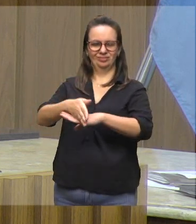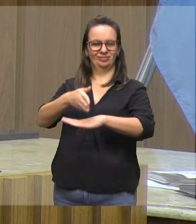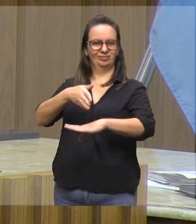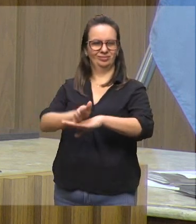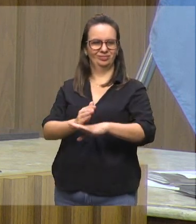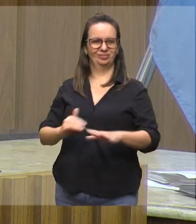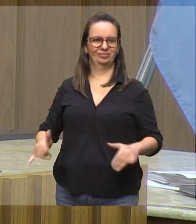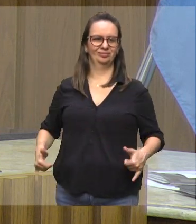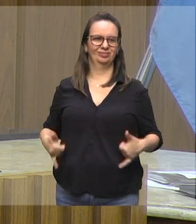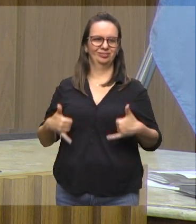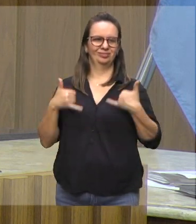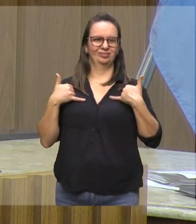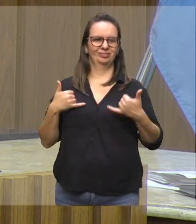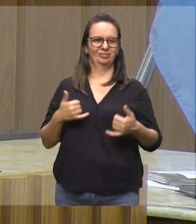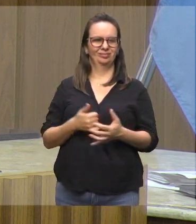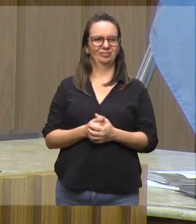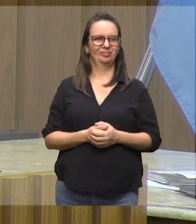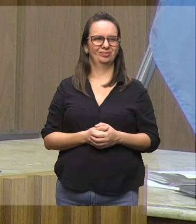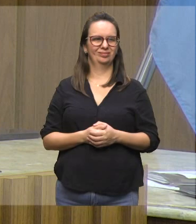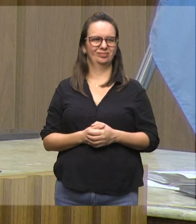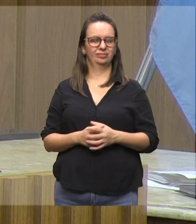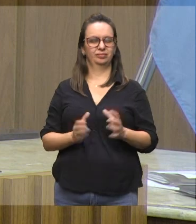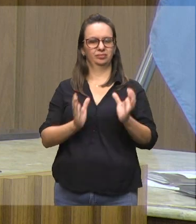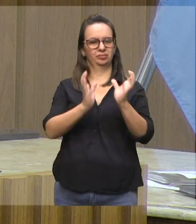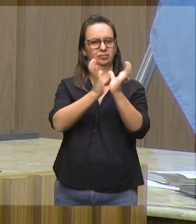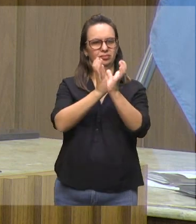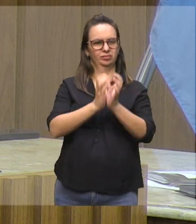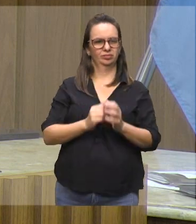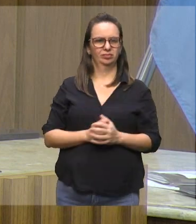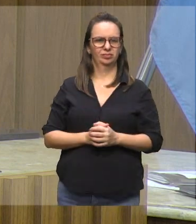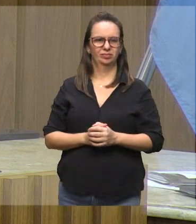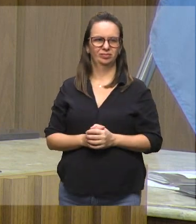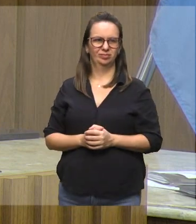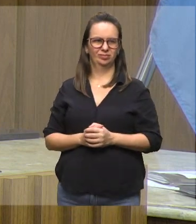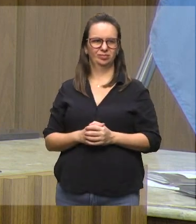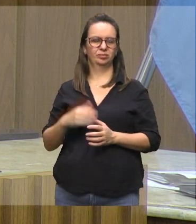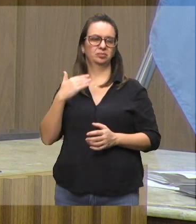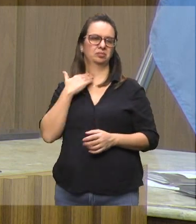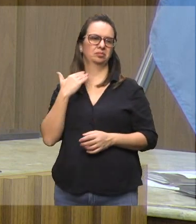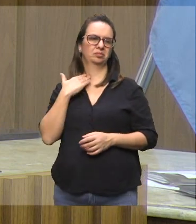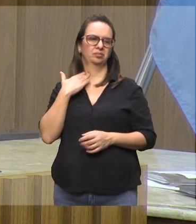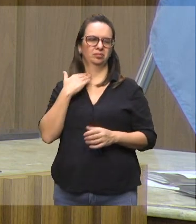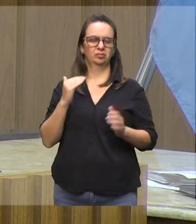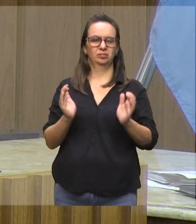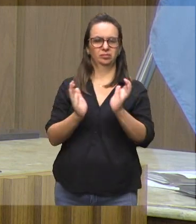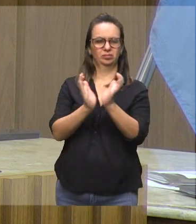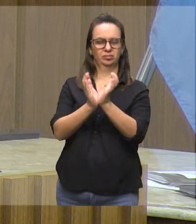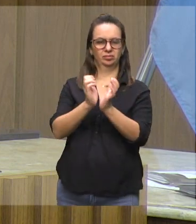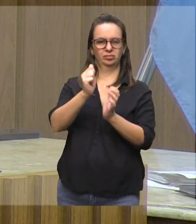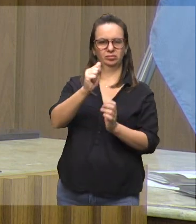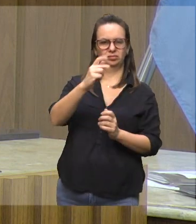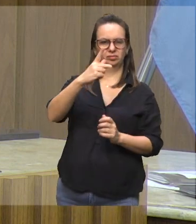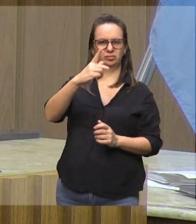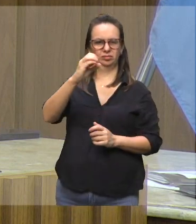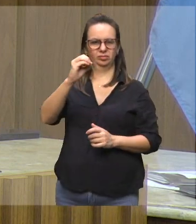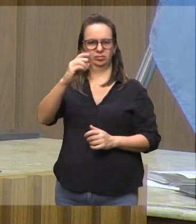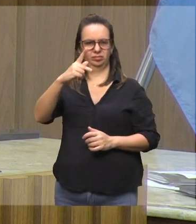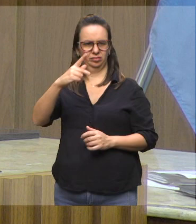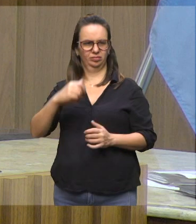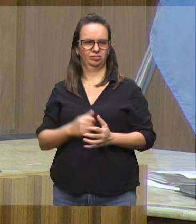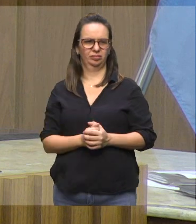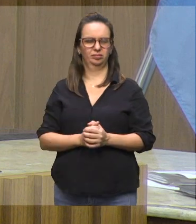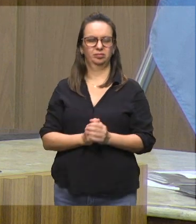primeira vez conseguiu se unir o Sindicato dos Bancários, o Sindicato dos Servidores Municipais, a POSP, o Sindicato dos Comerciários, Sind Saúde e a